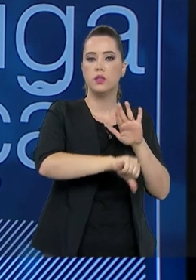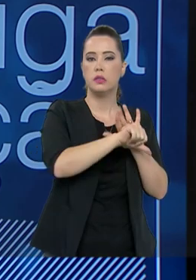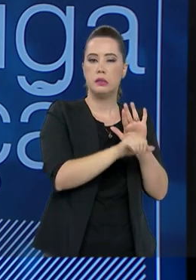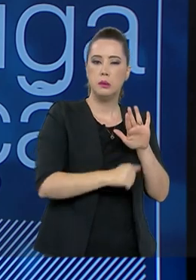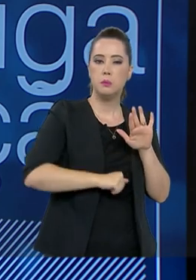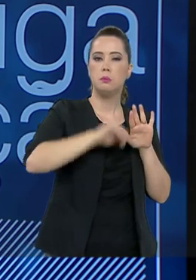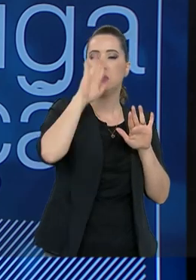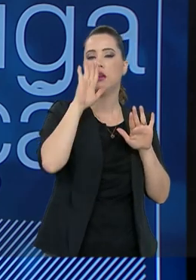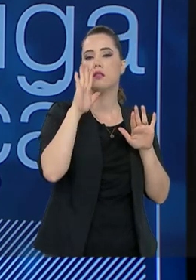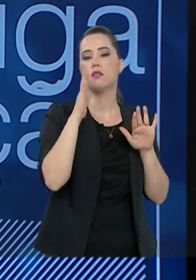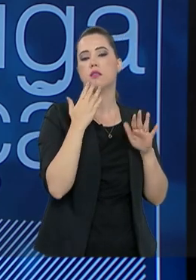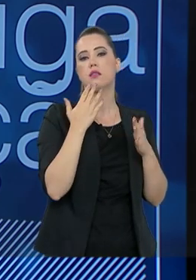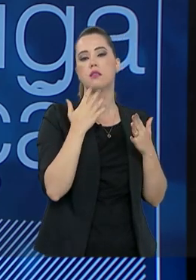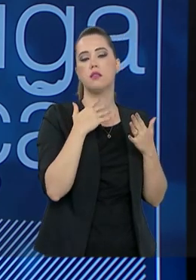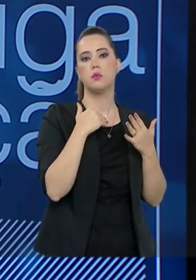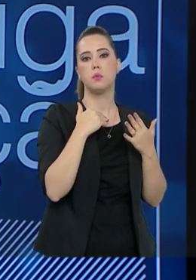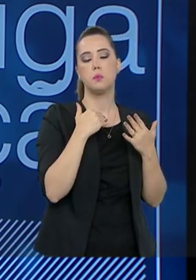mais